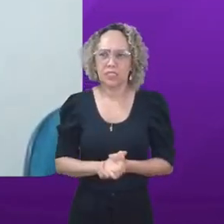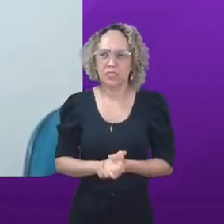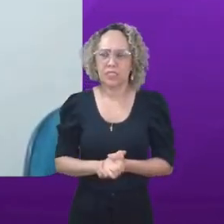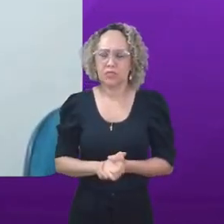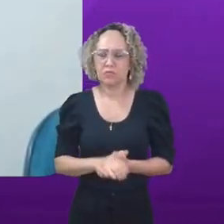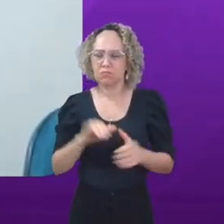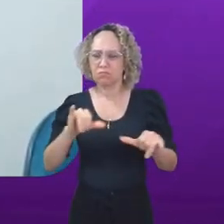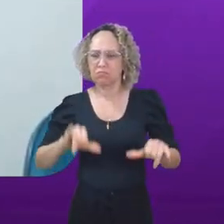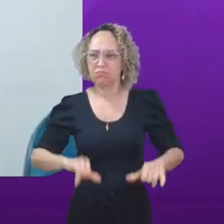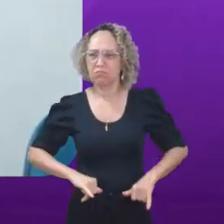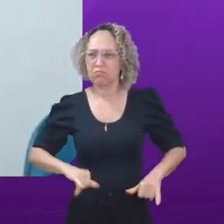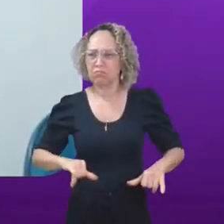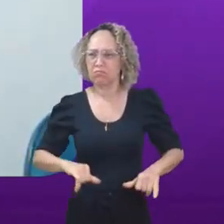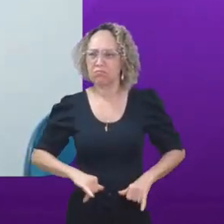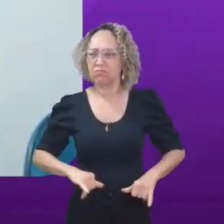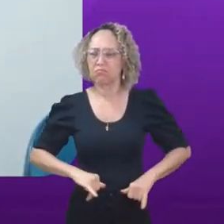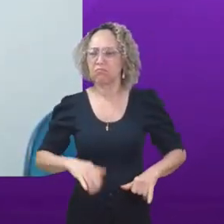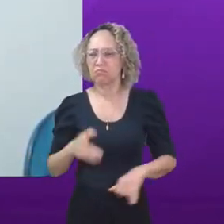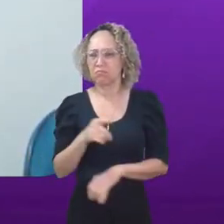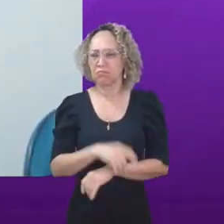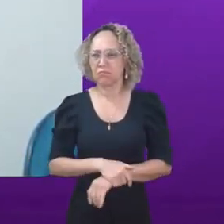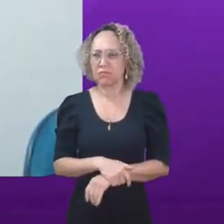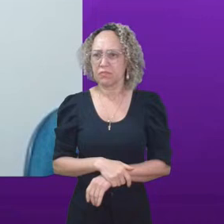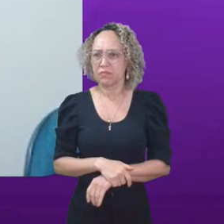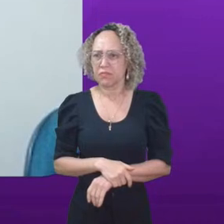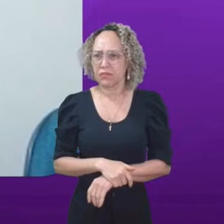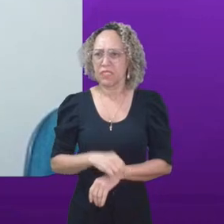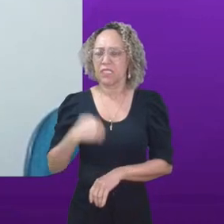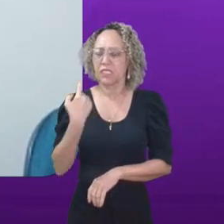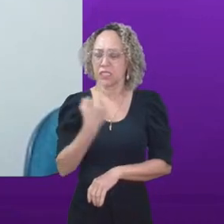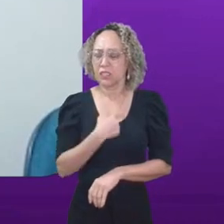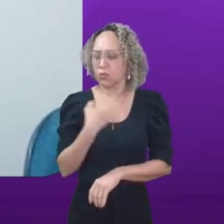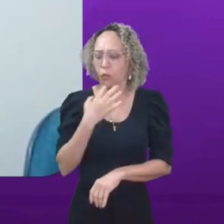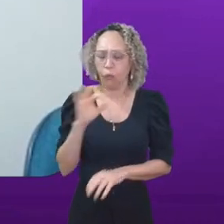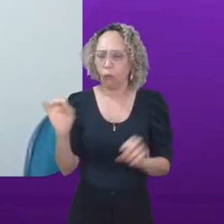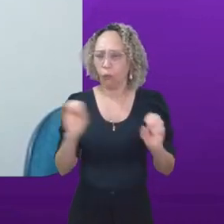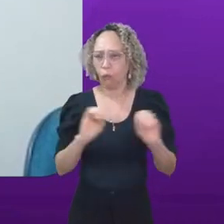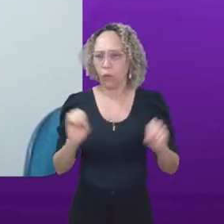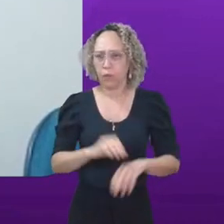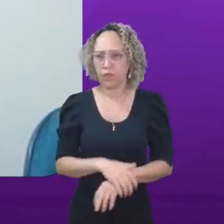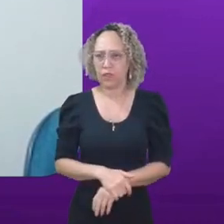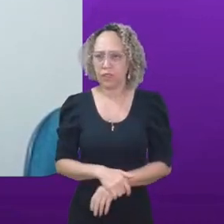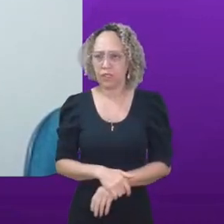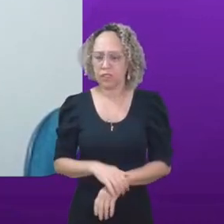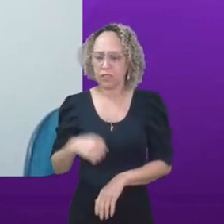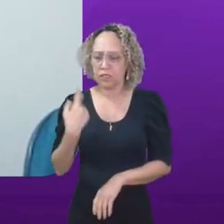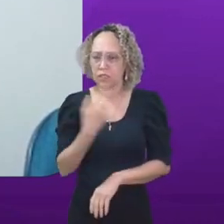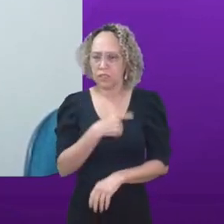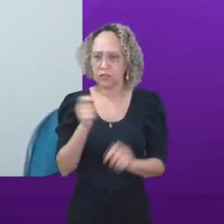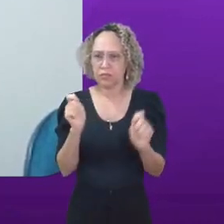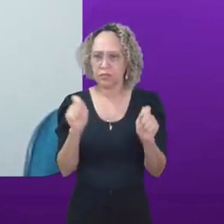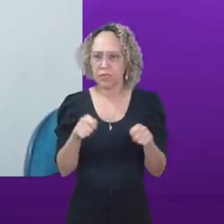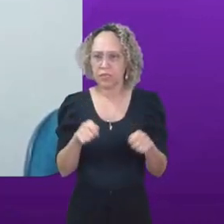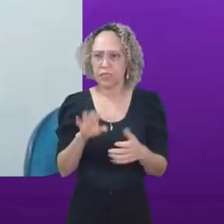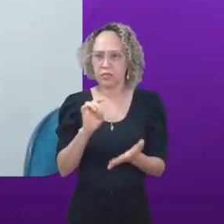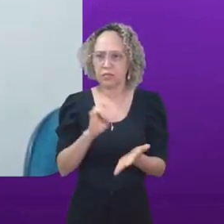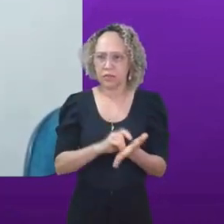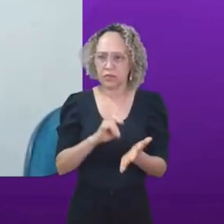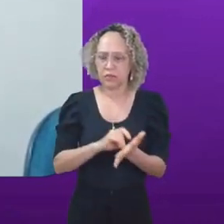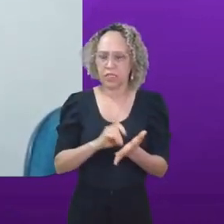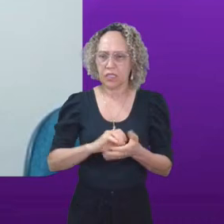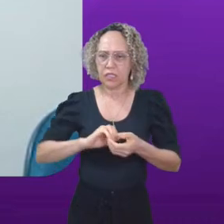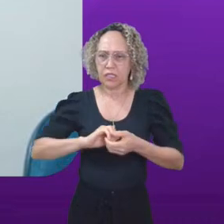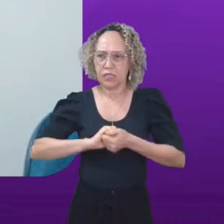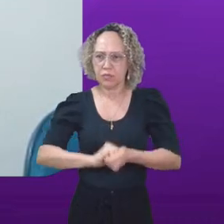esse sofrimento, por esse silenciamento e que a gente desconhece, né? E a gente precisa realmente dar as